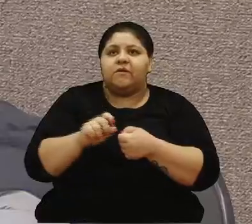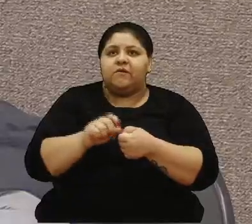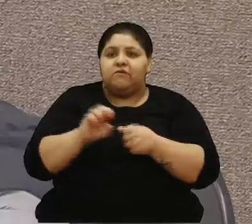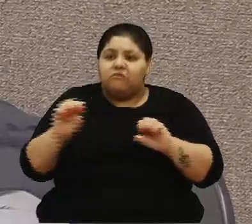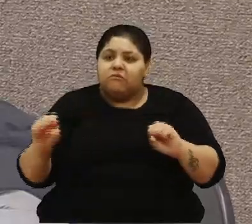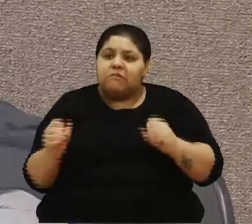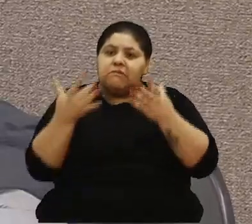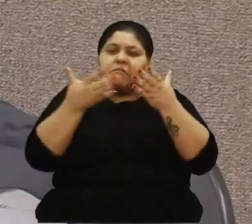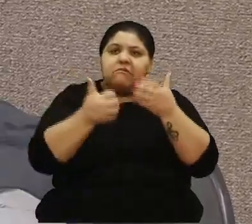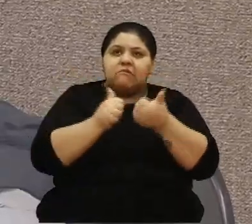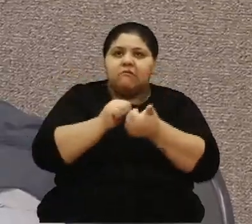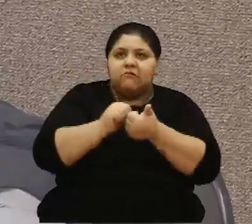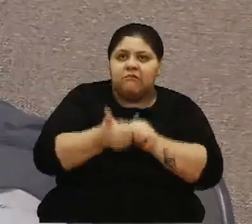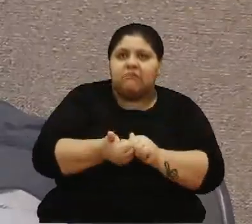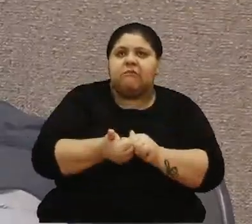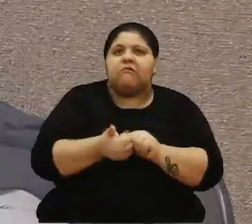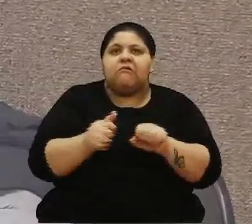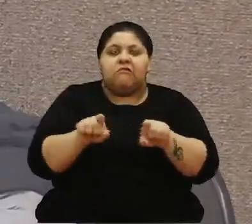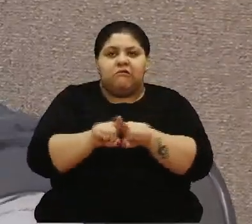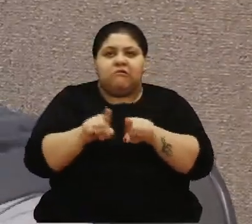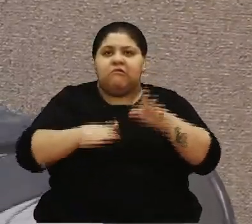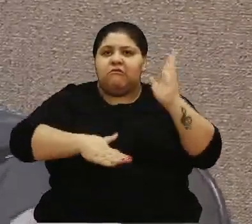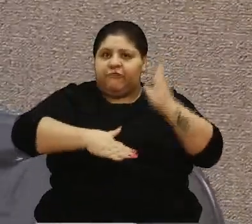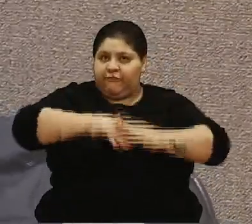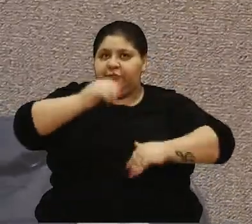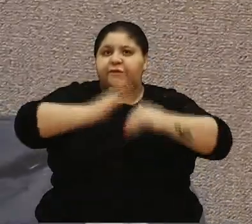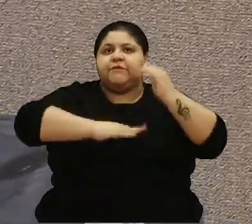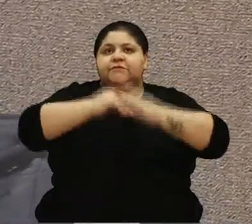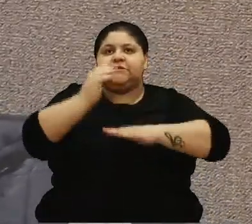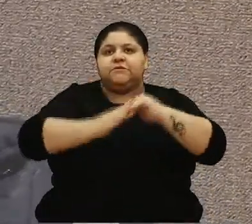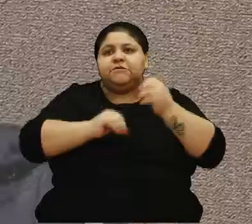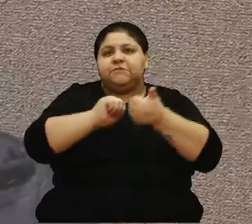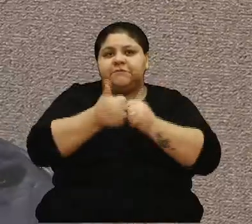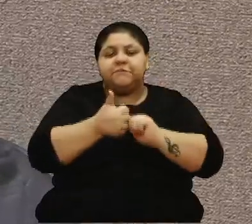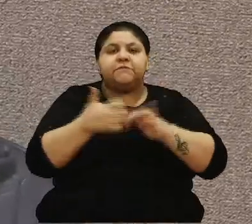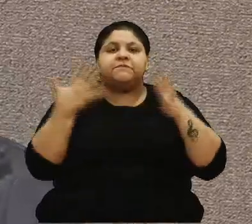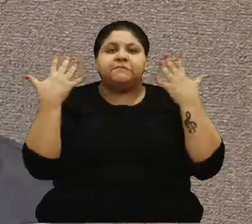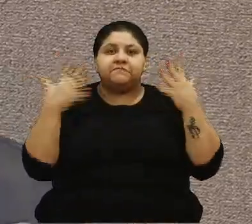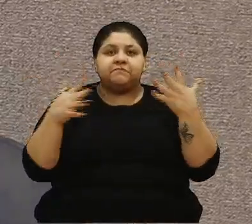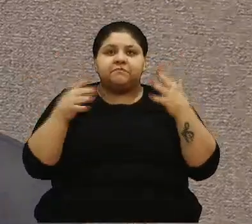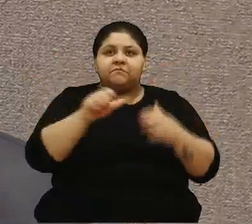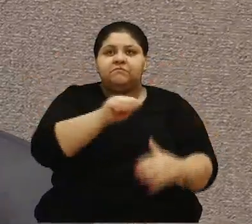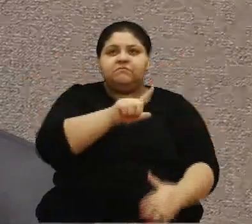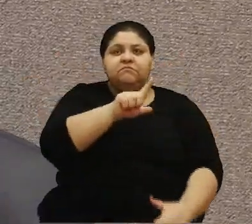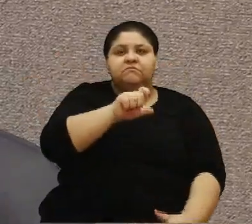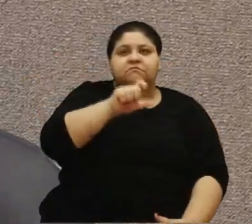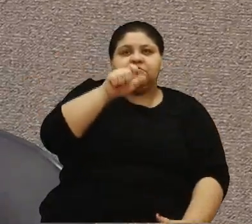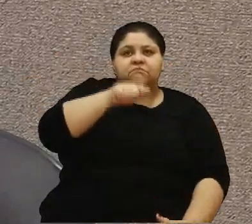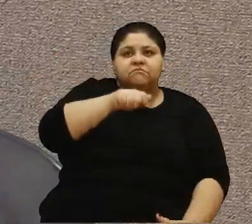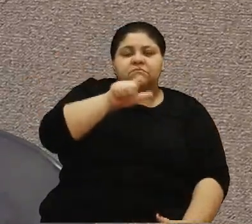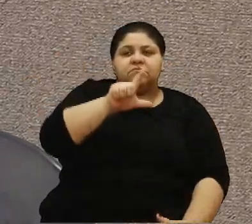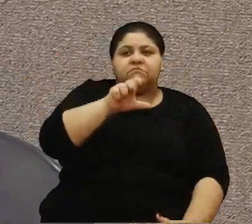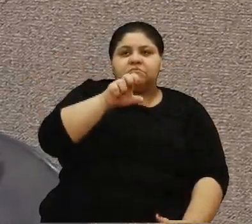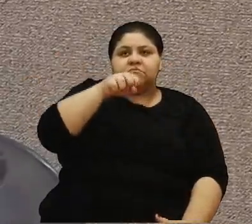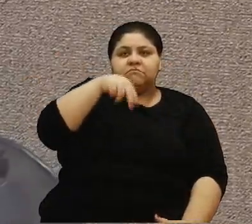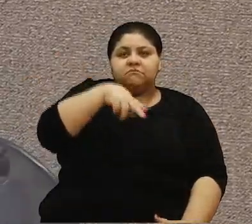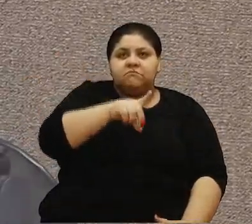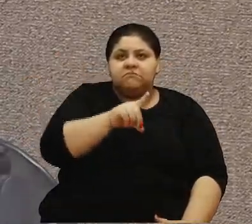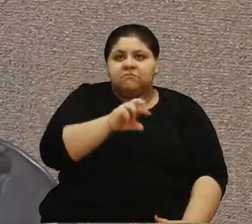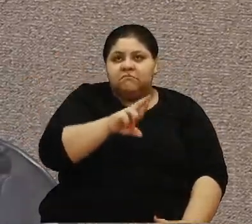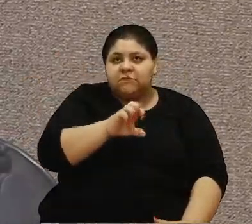eventos esportivos, além da prática diária do esporte. Então, parabéns ao Alexandre, ao Júlio e ao